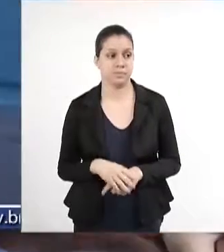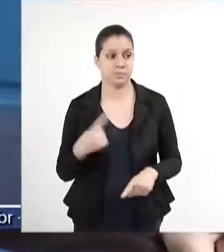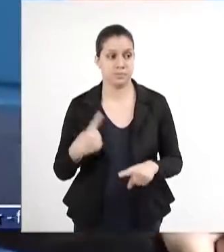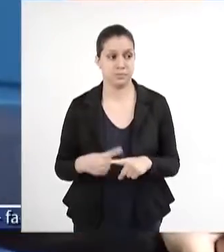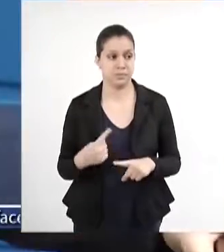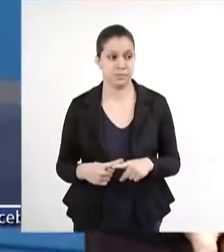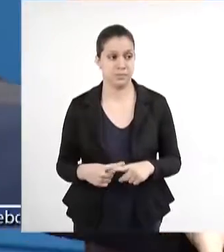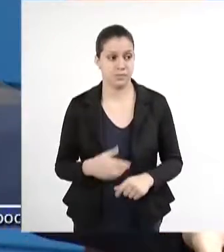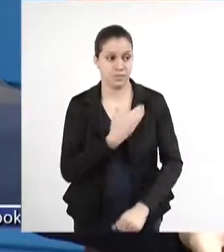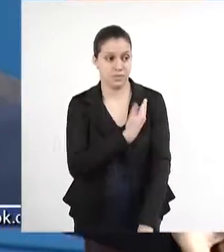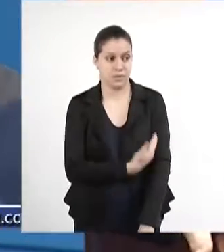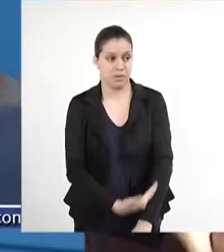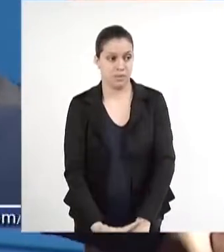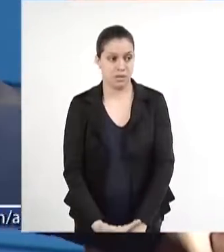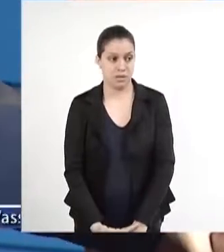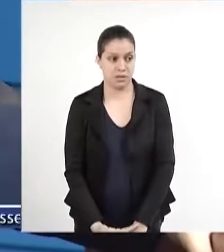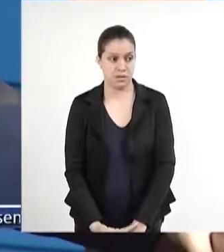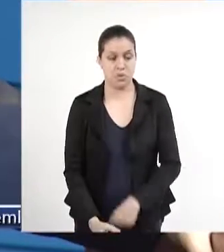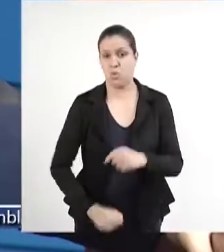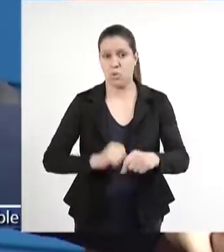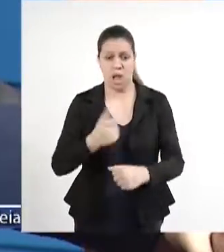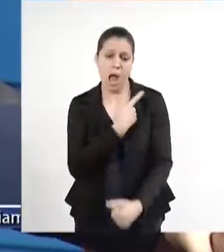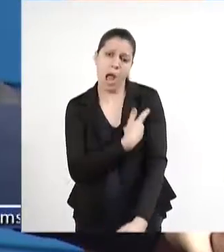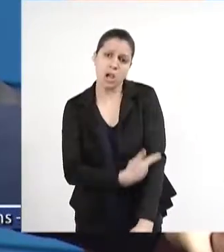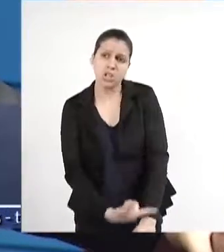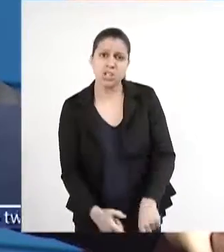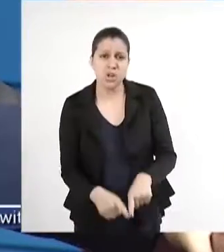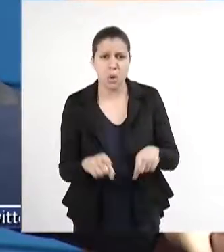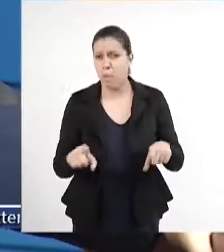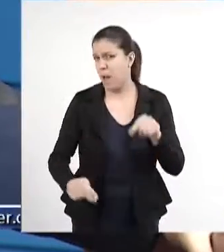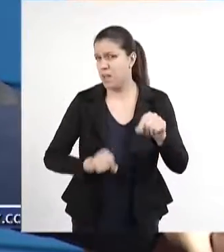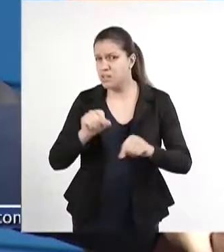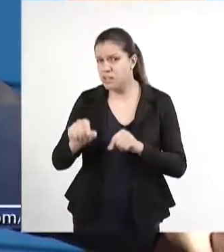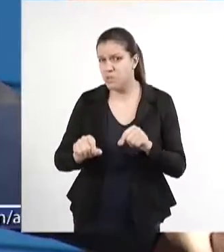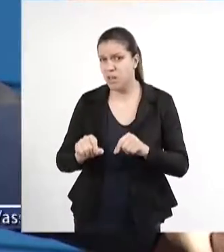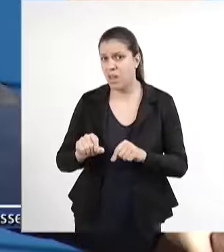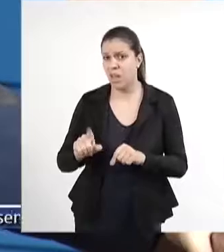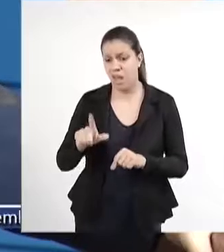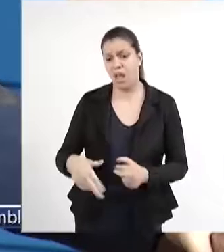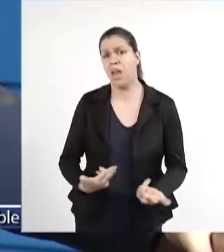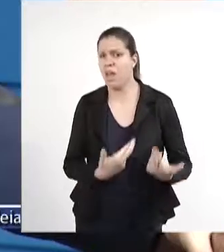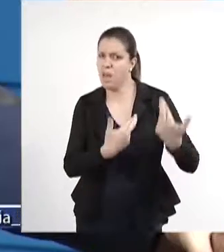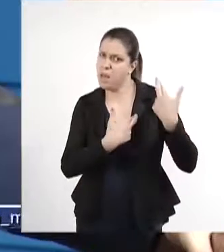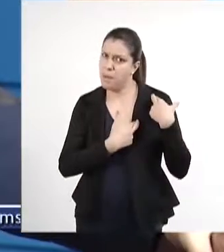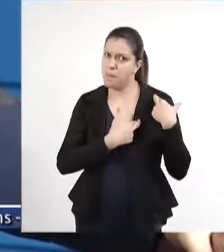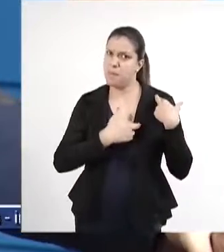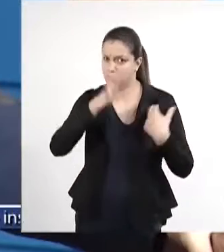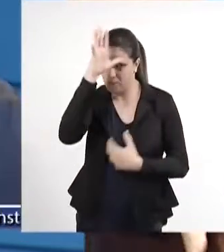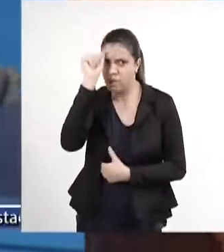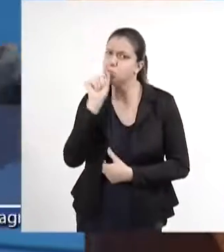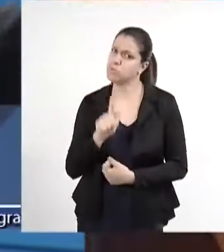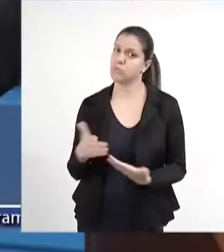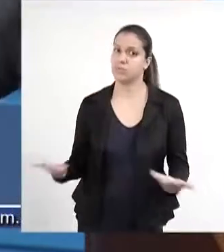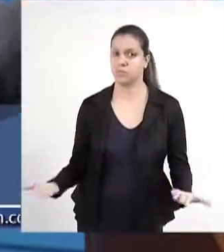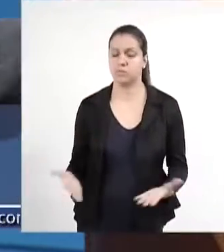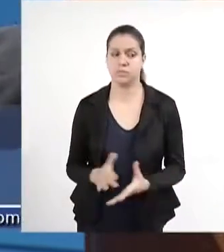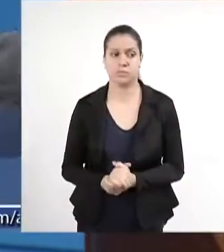gentileza com o chapéu do Mato Grosso do Sul. É muito simples o governo federal ficar fazendo